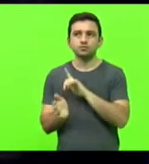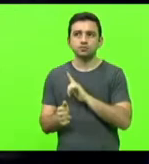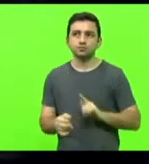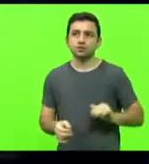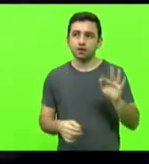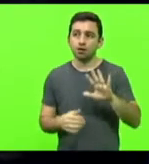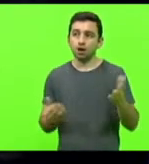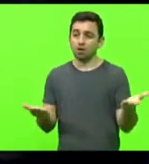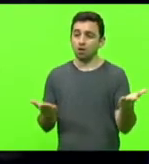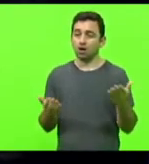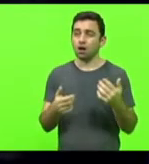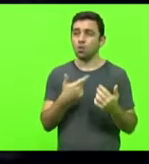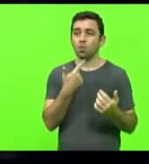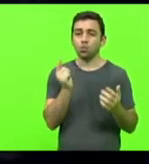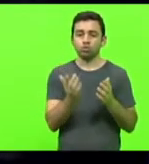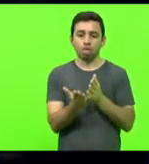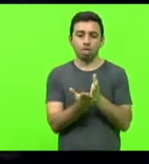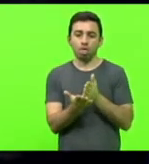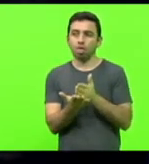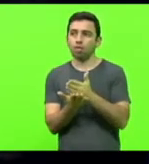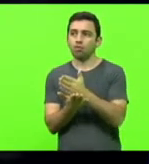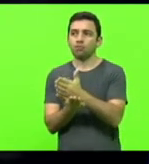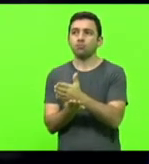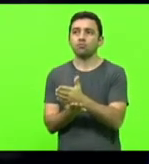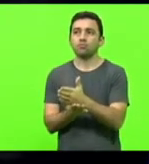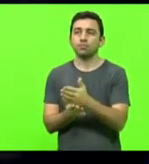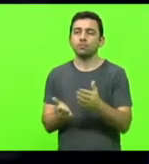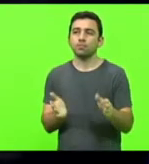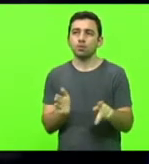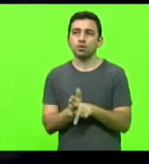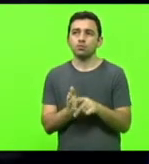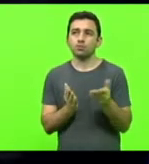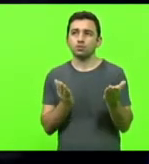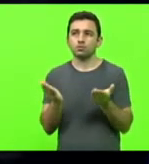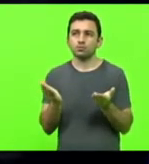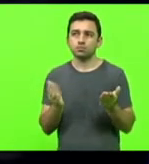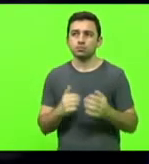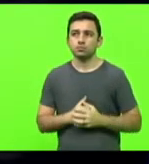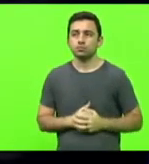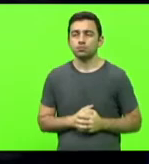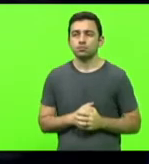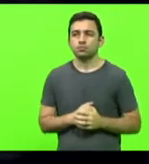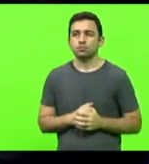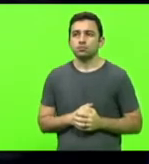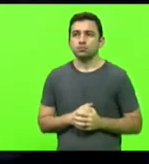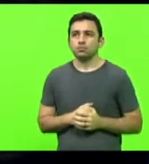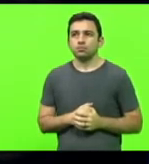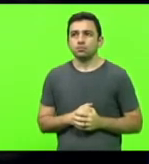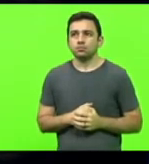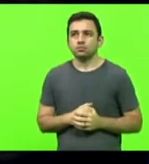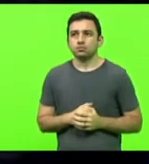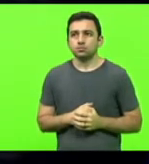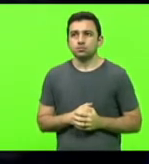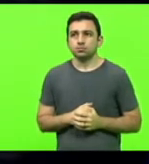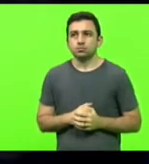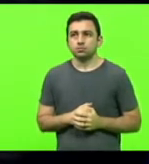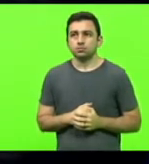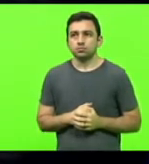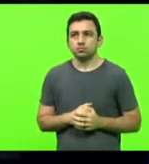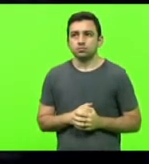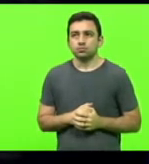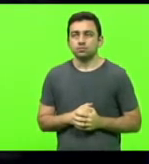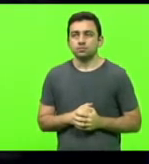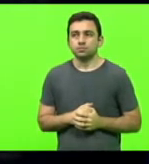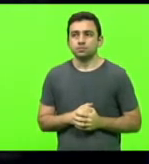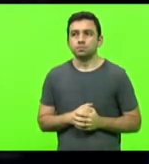outro caminho de licitação, que é... Mais 30 segundos, deputado. ...jurisprudência da legislação